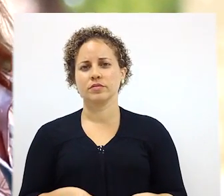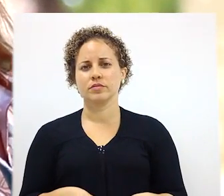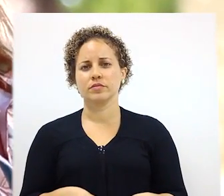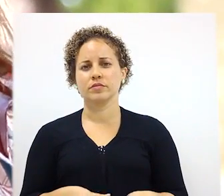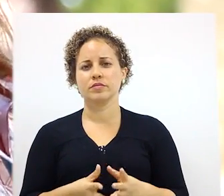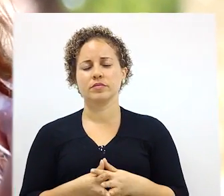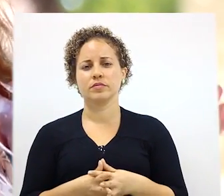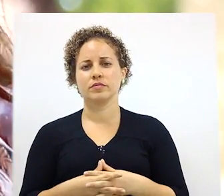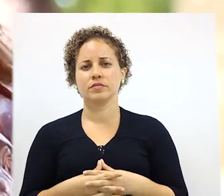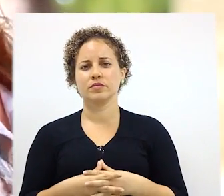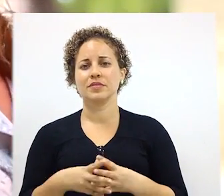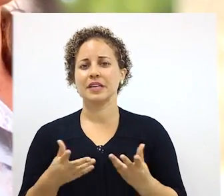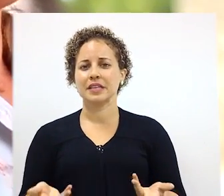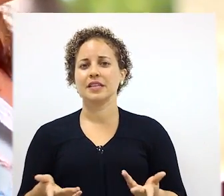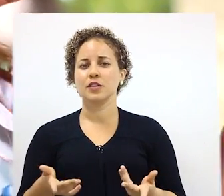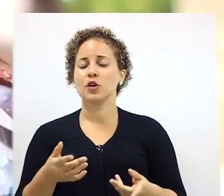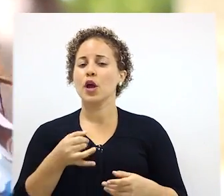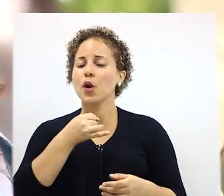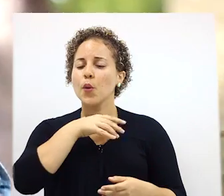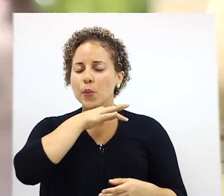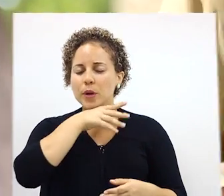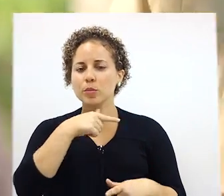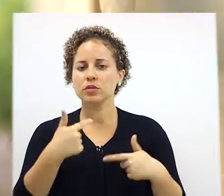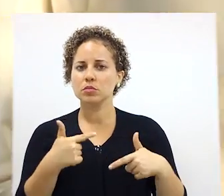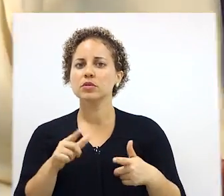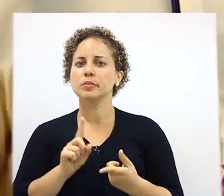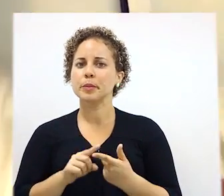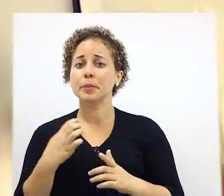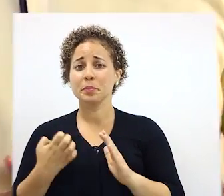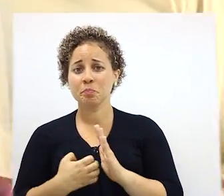o trabalhador quanto a empresa. Olha,